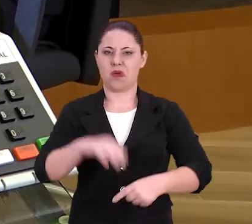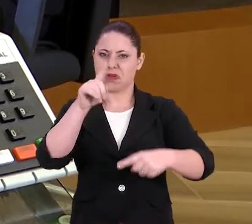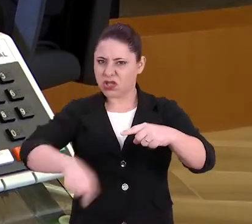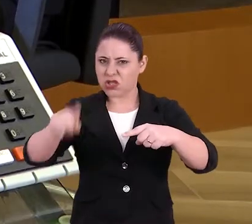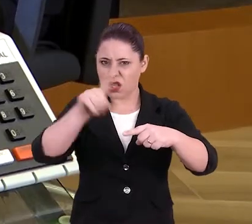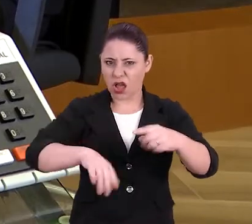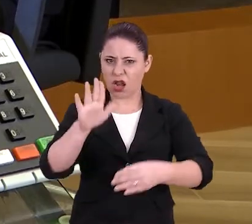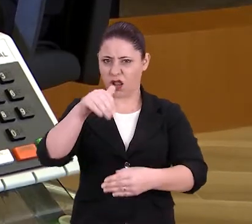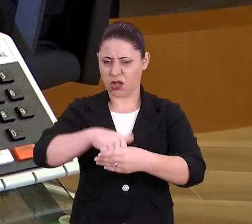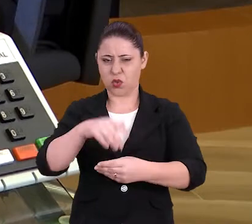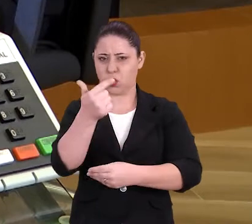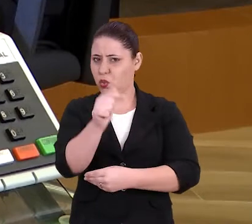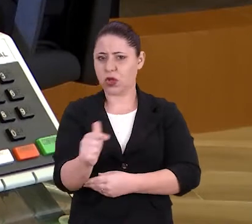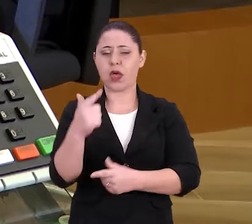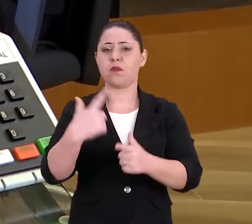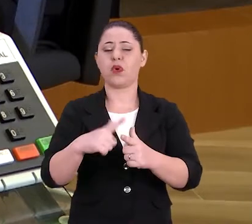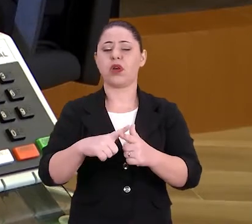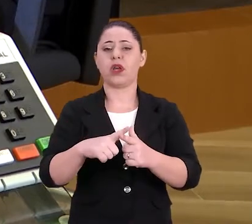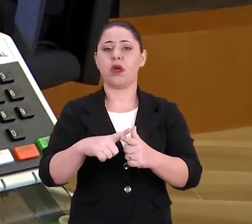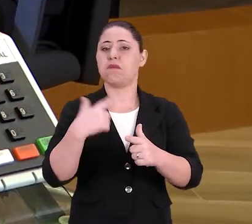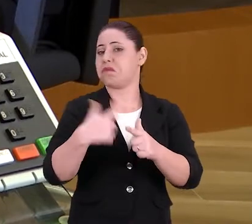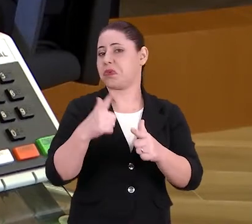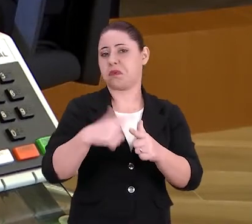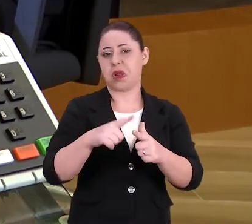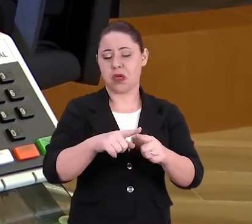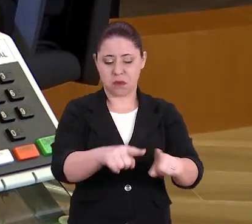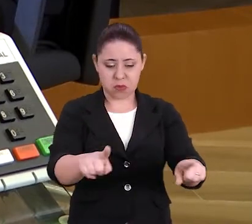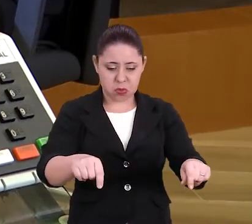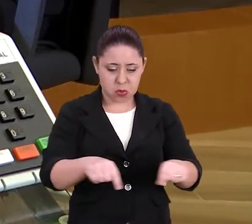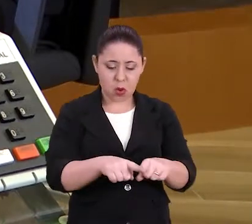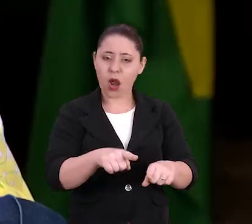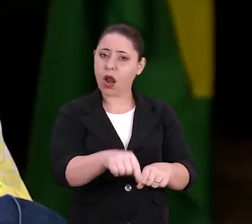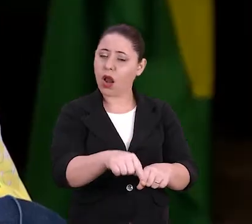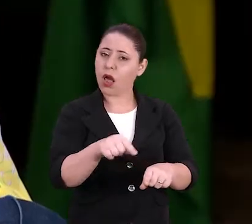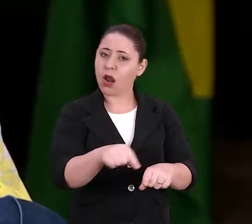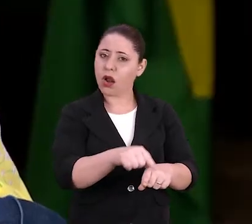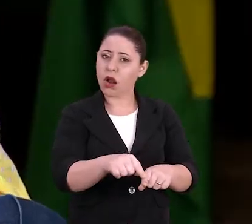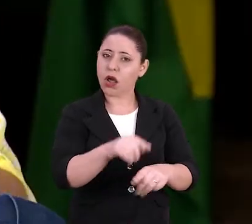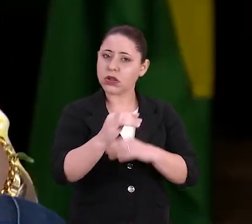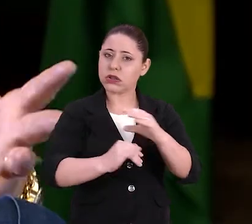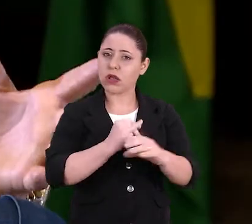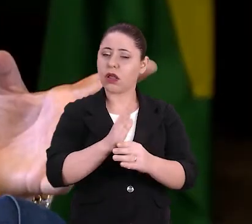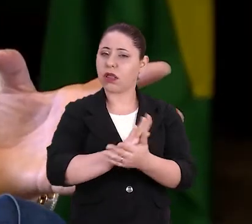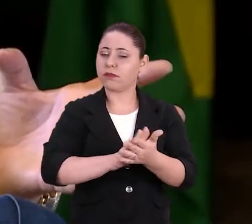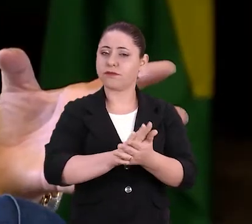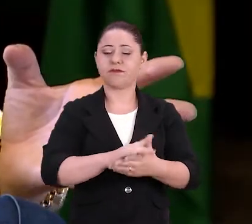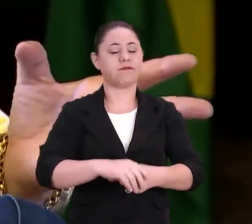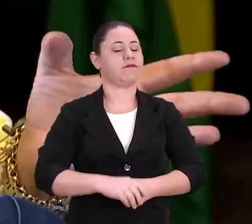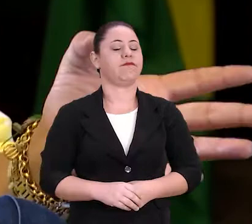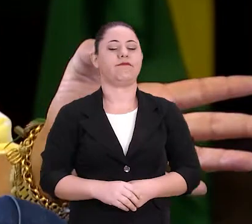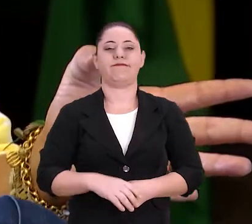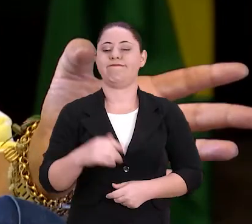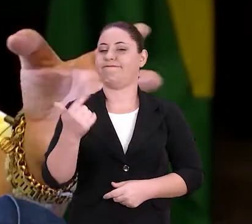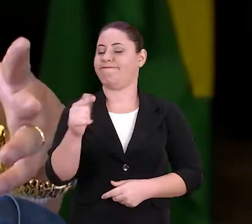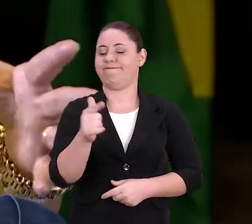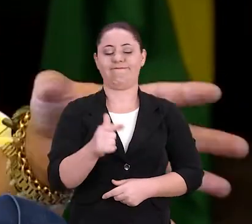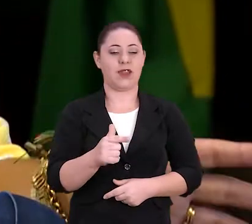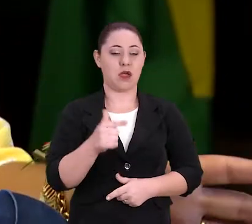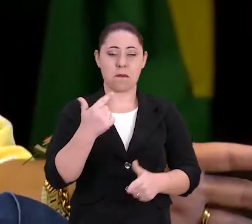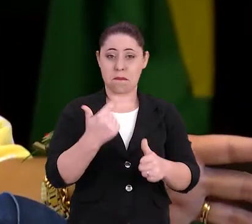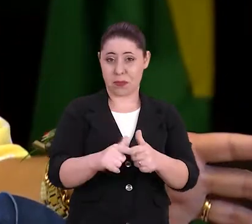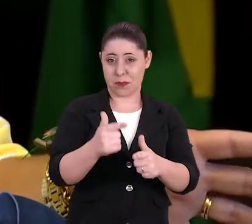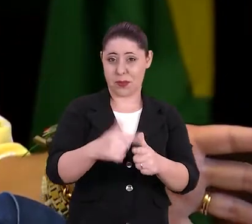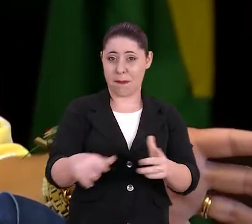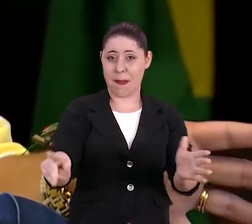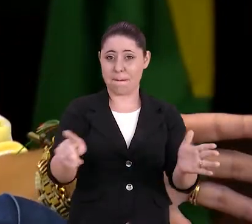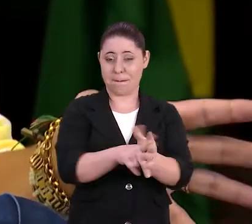eleição pelo fato de acontecer algum problema na urna eletrônica, não é? É por conta do defeito, algum problema